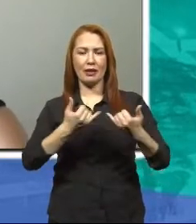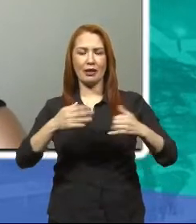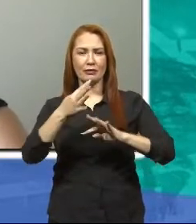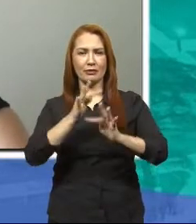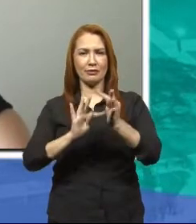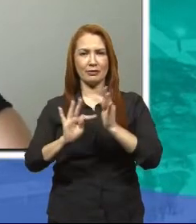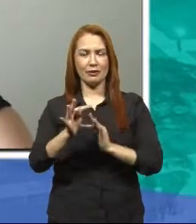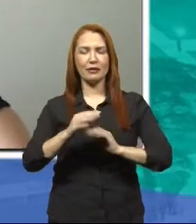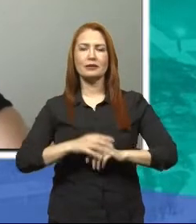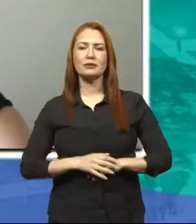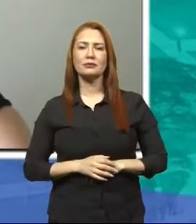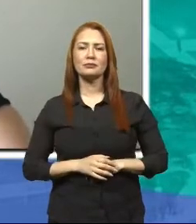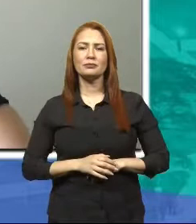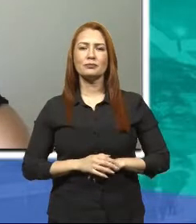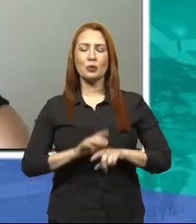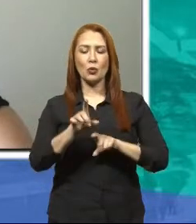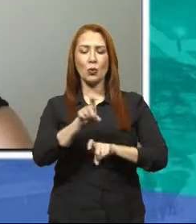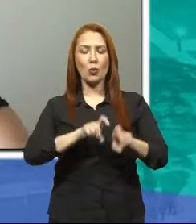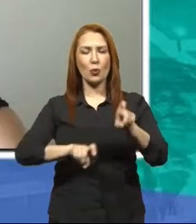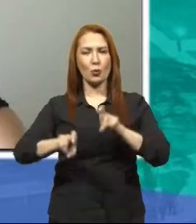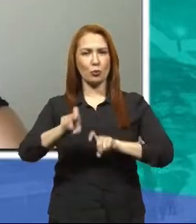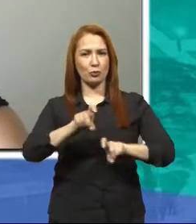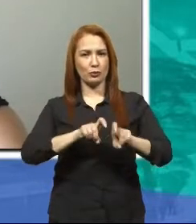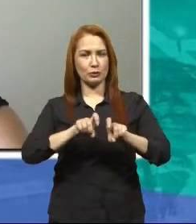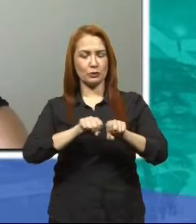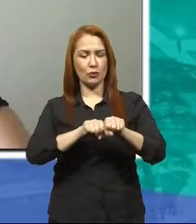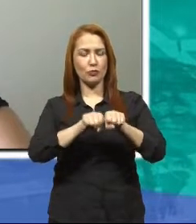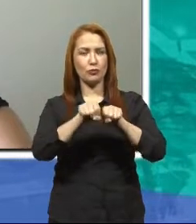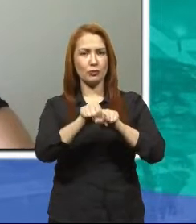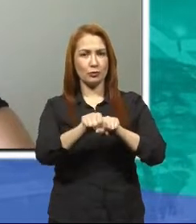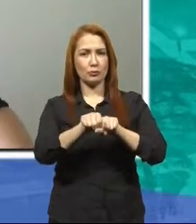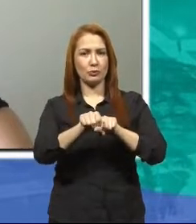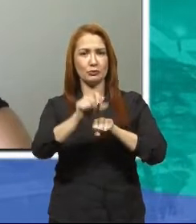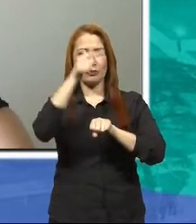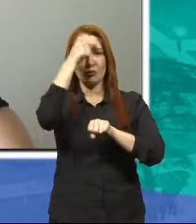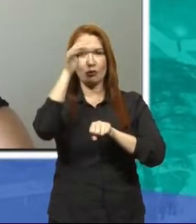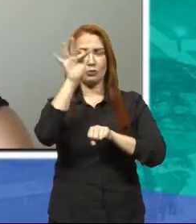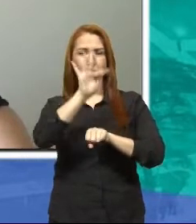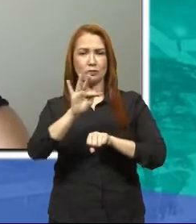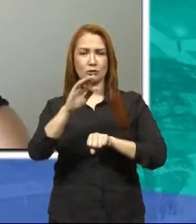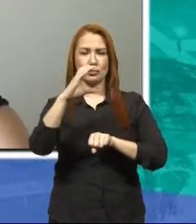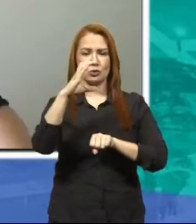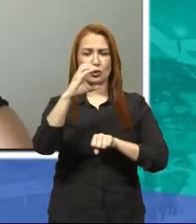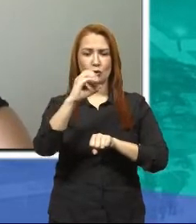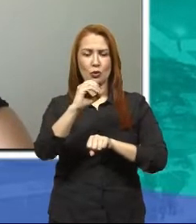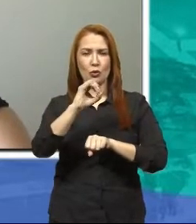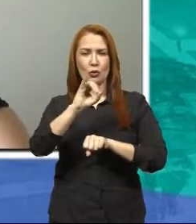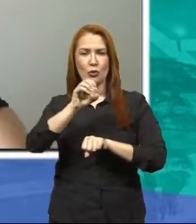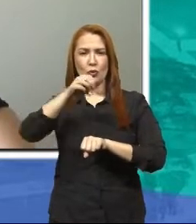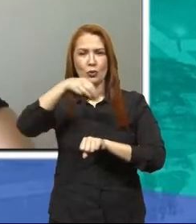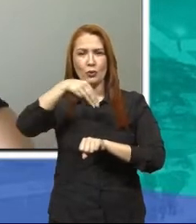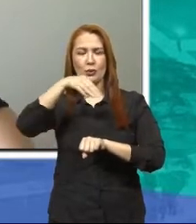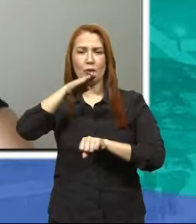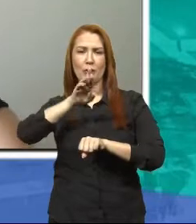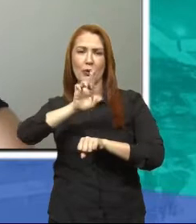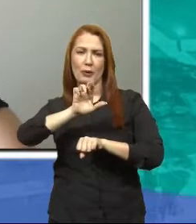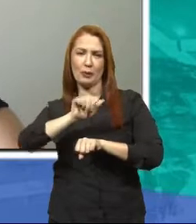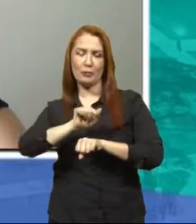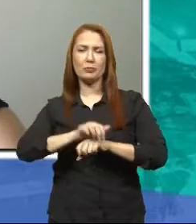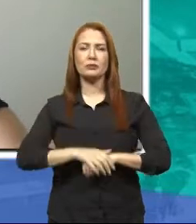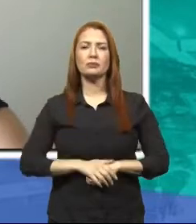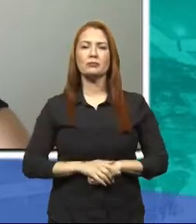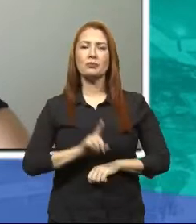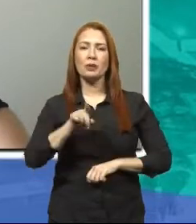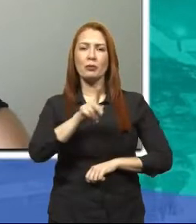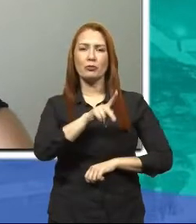e Computação pela Universidade de Coimbra. É professora titular do